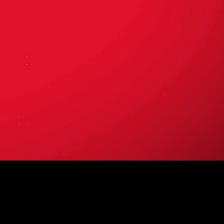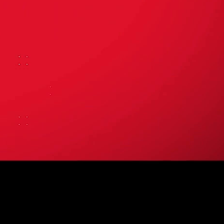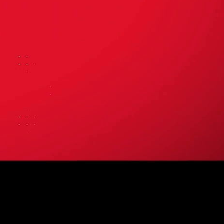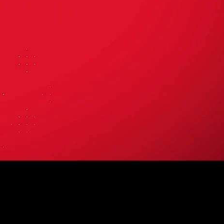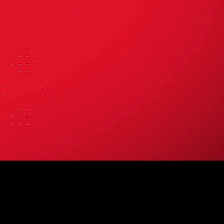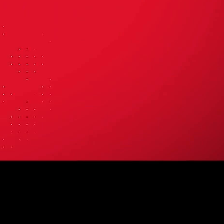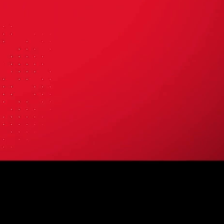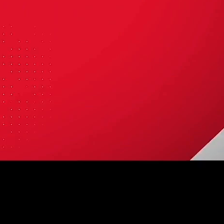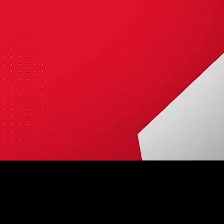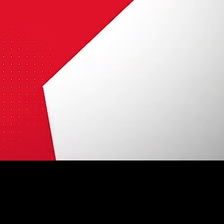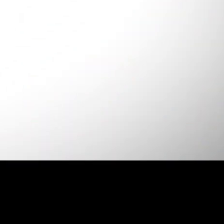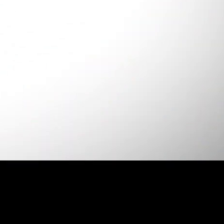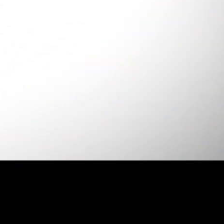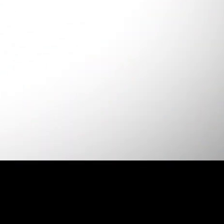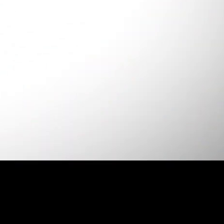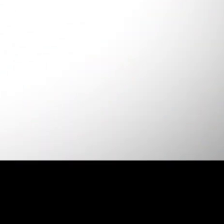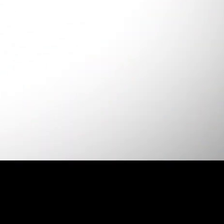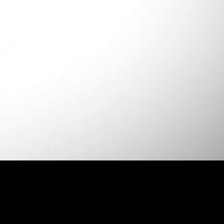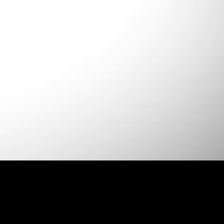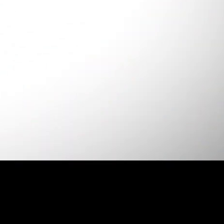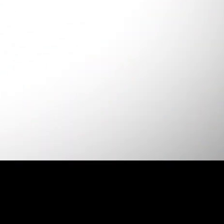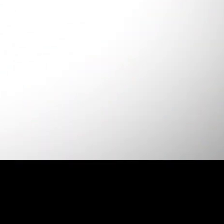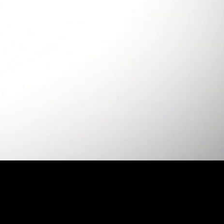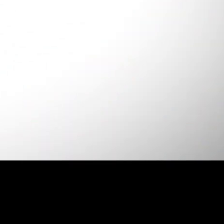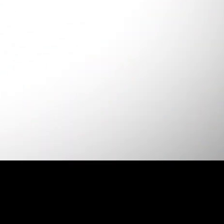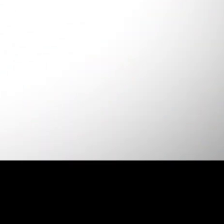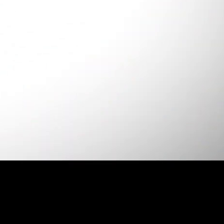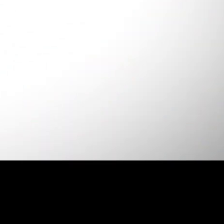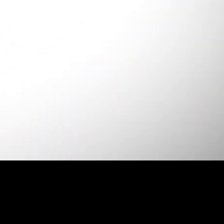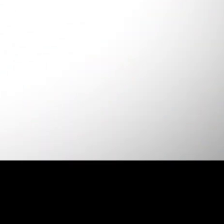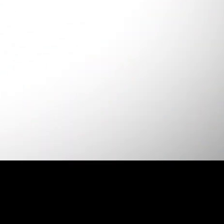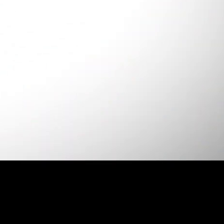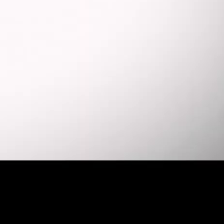TV PT. Aqui brilha uma estrela.